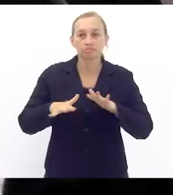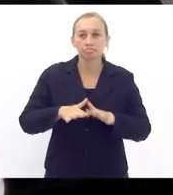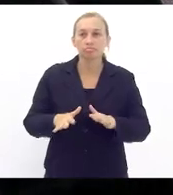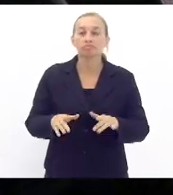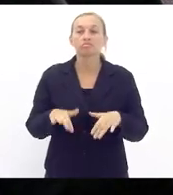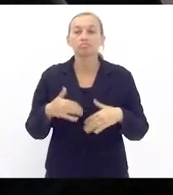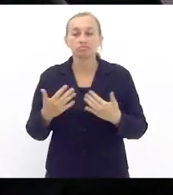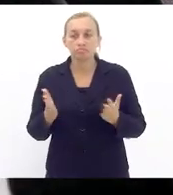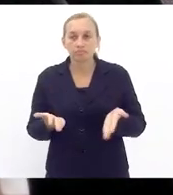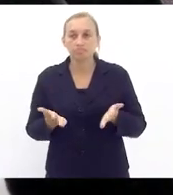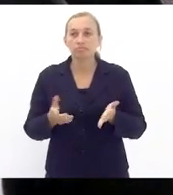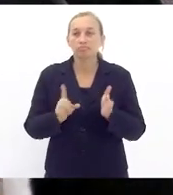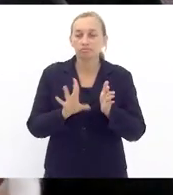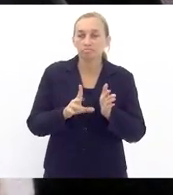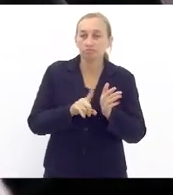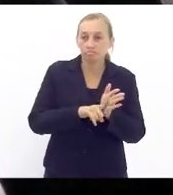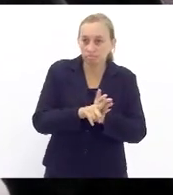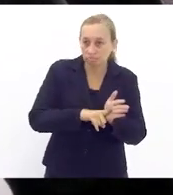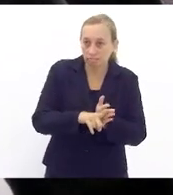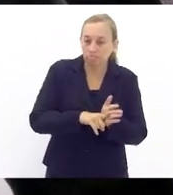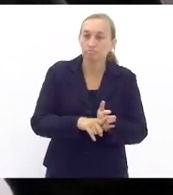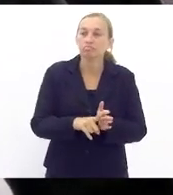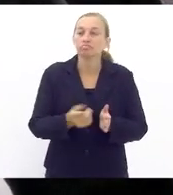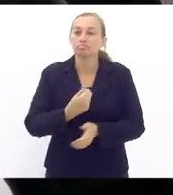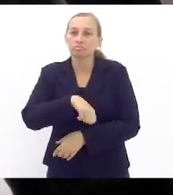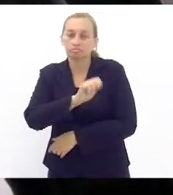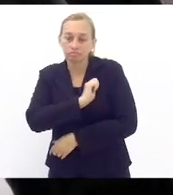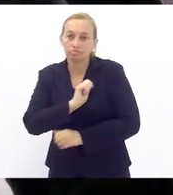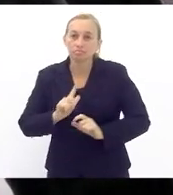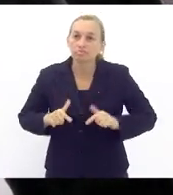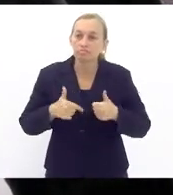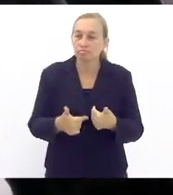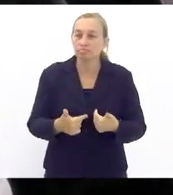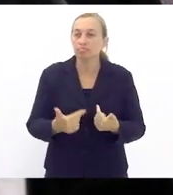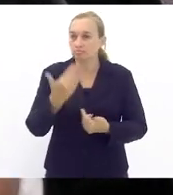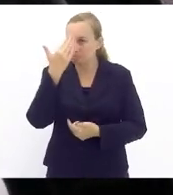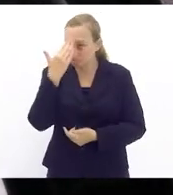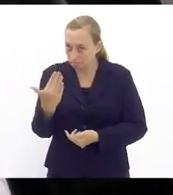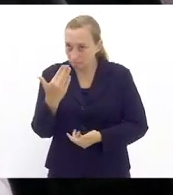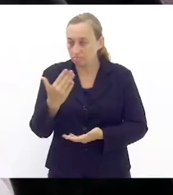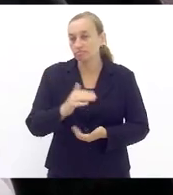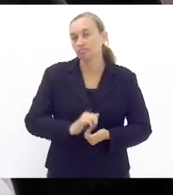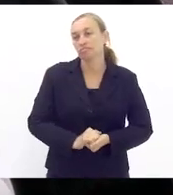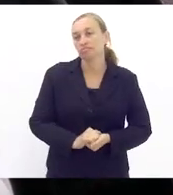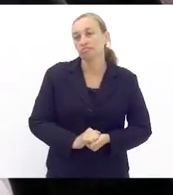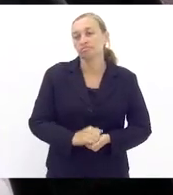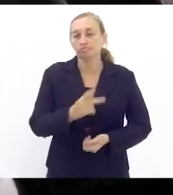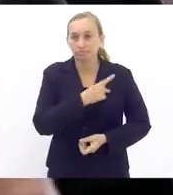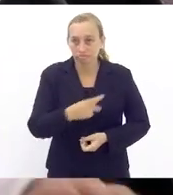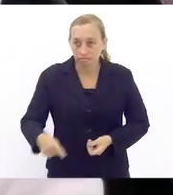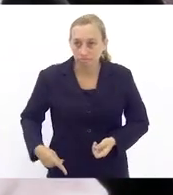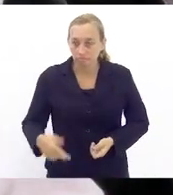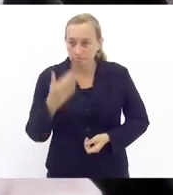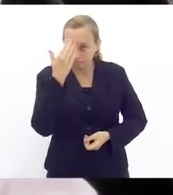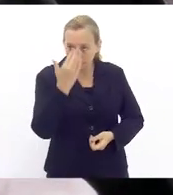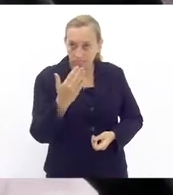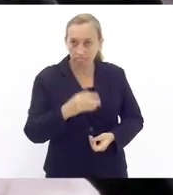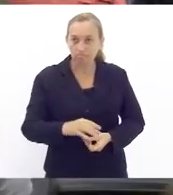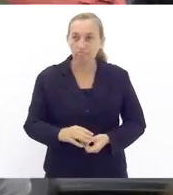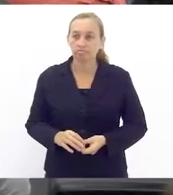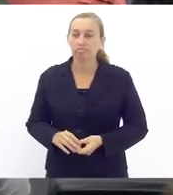Então se tá faltando fiscalização a gente também vai atuar nisso Obrigada Presidente obrigada